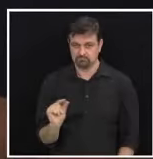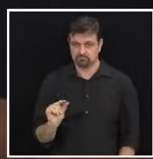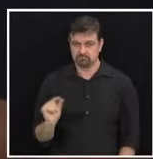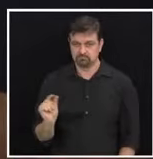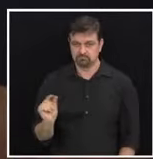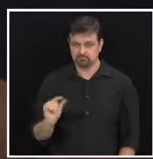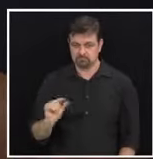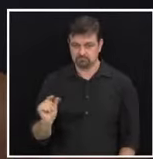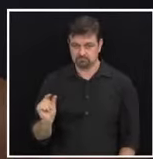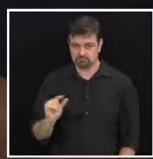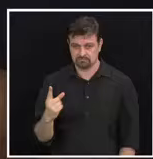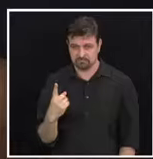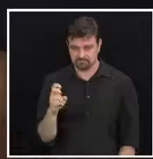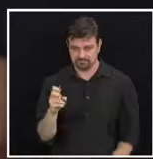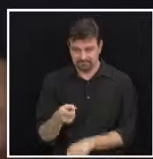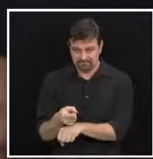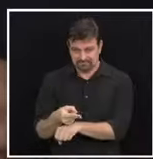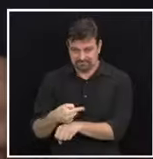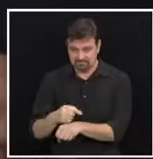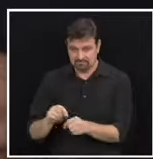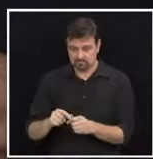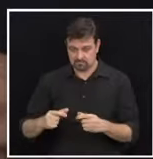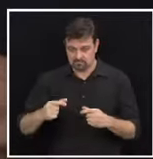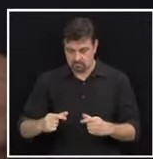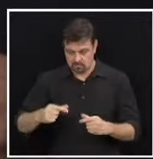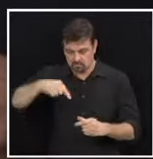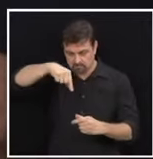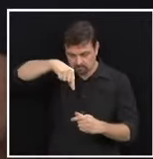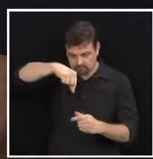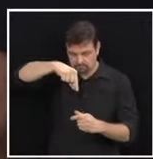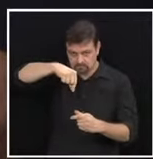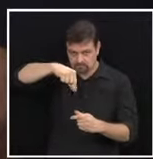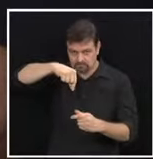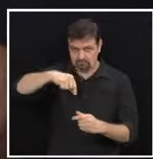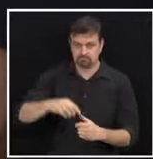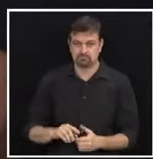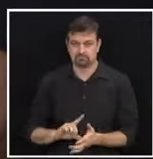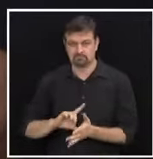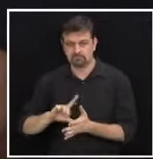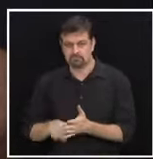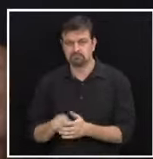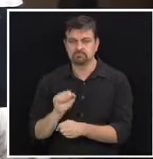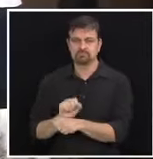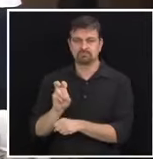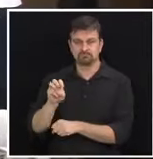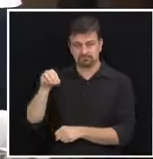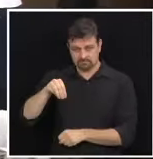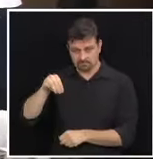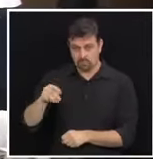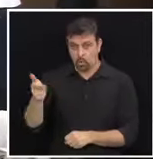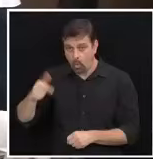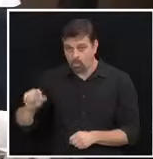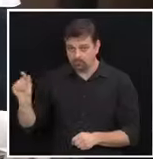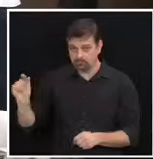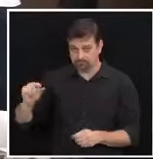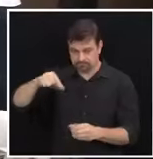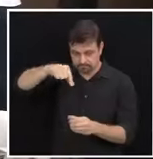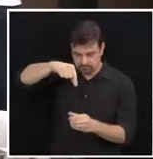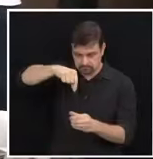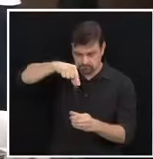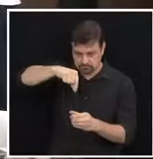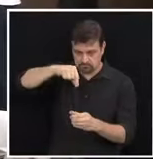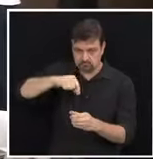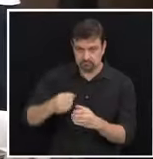15 segundos, né? E aplico nessa placa onde vai correr o teste. Depois de 5 minutos, eu ponho outro reagente, que aí